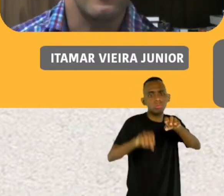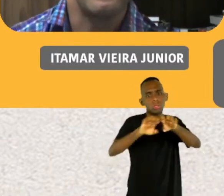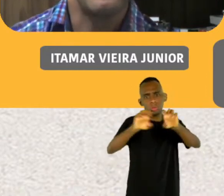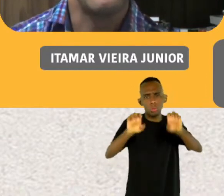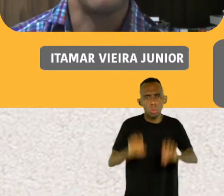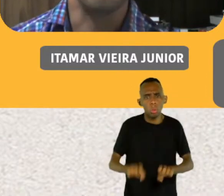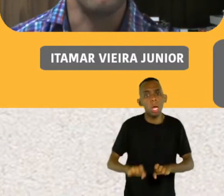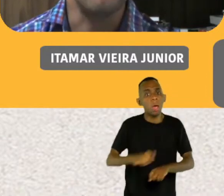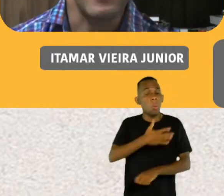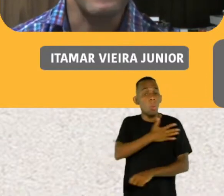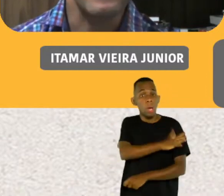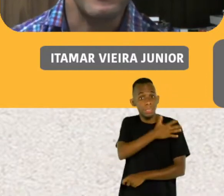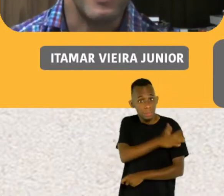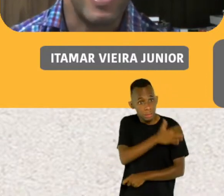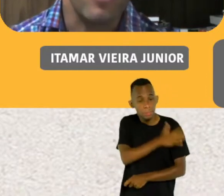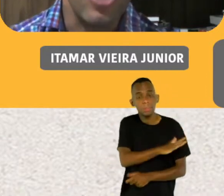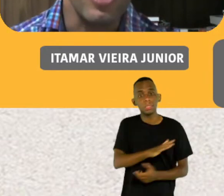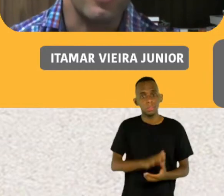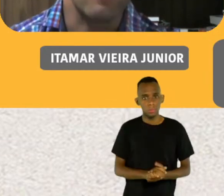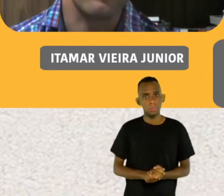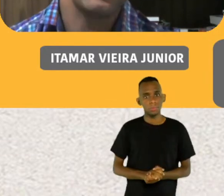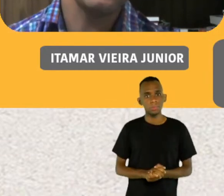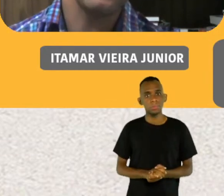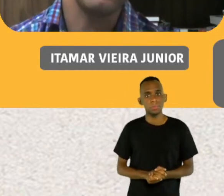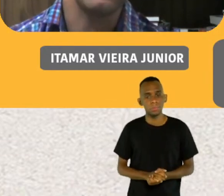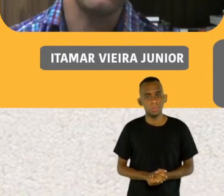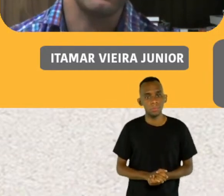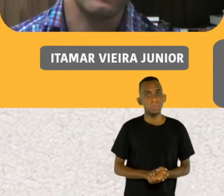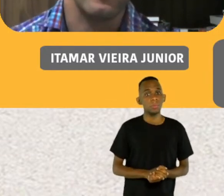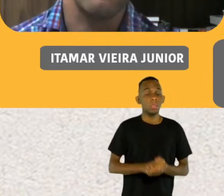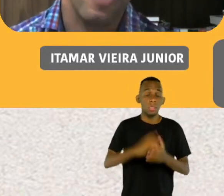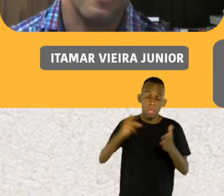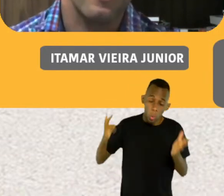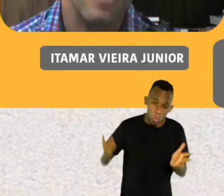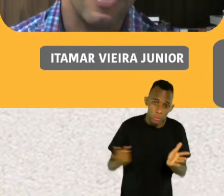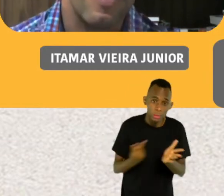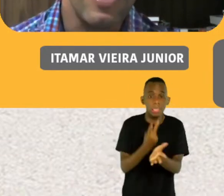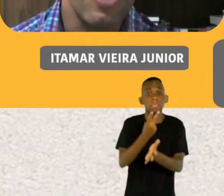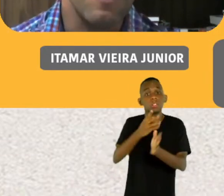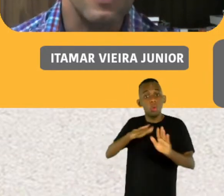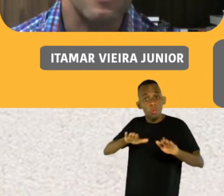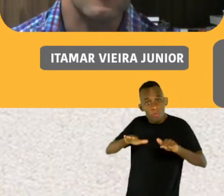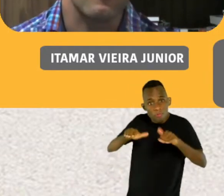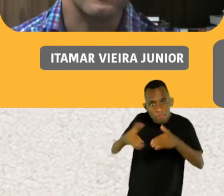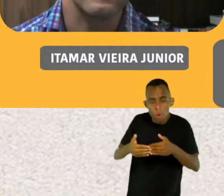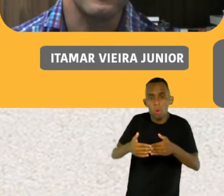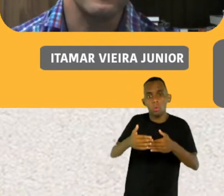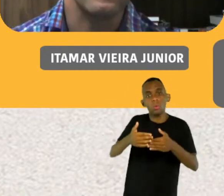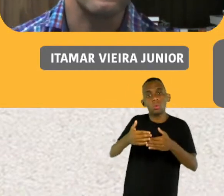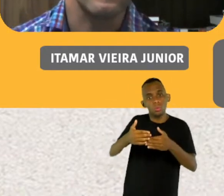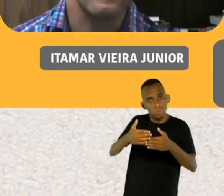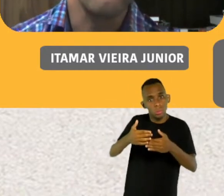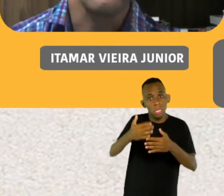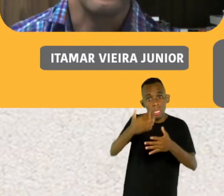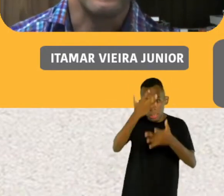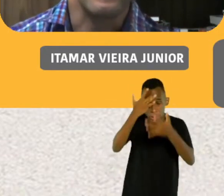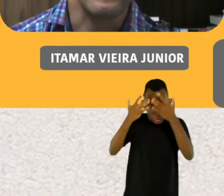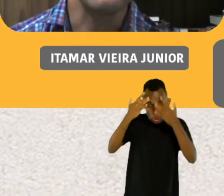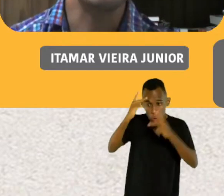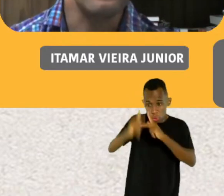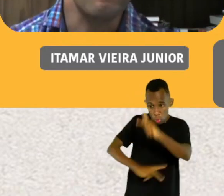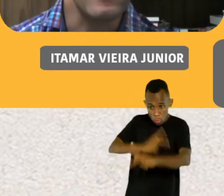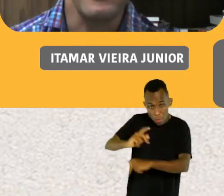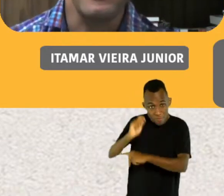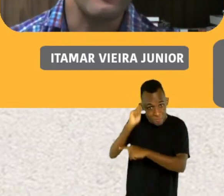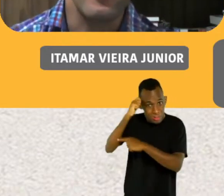racial, por mais que atinjam diretamente as vítimas, as pessoas negras,